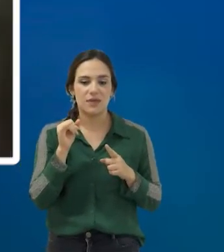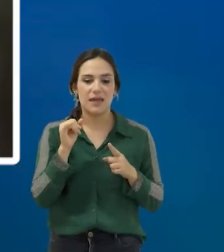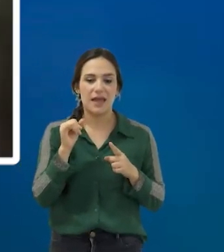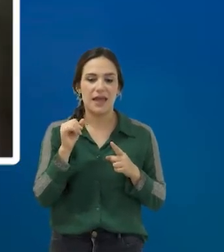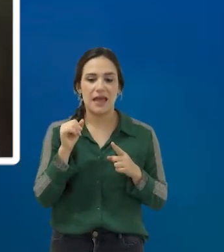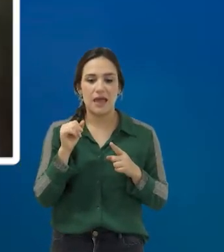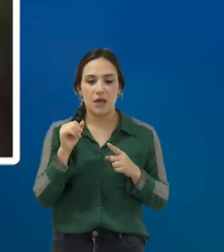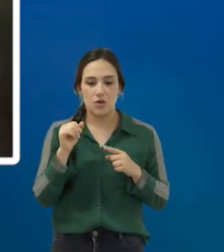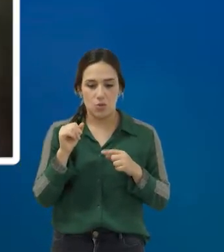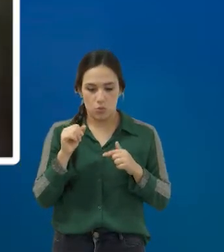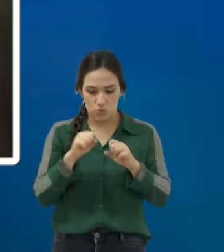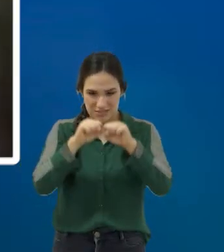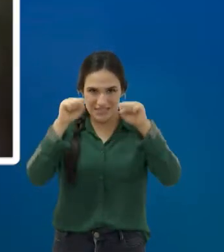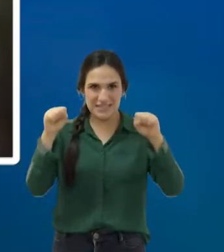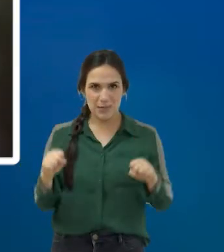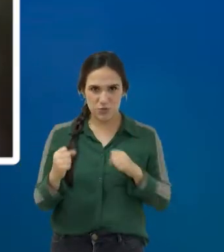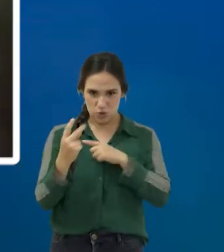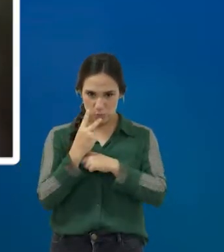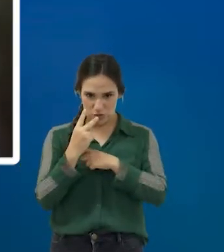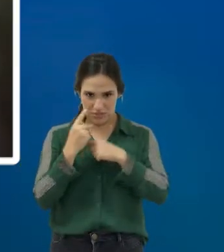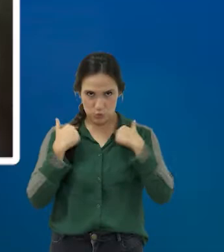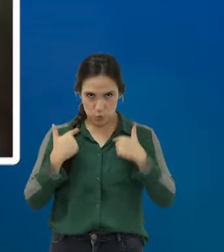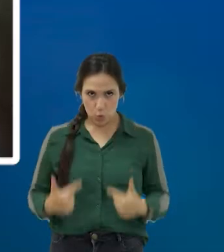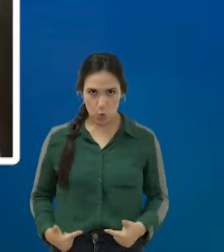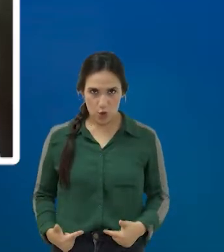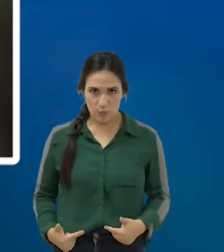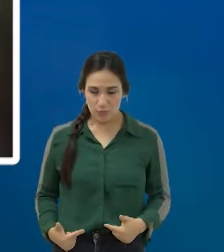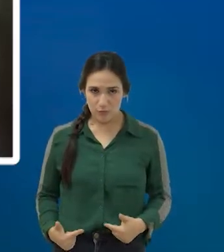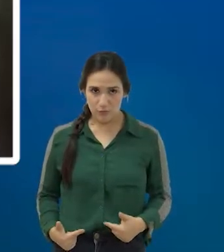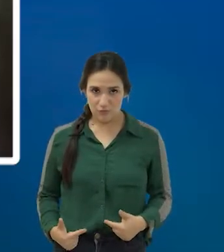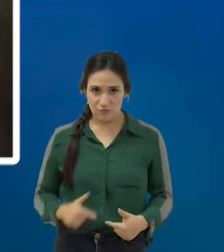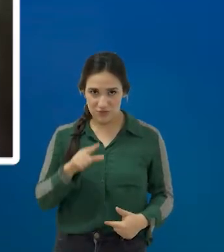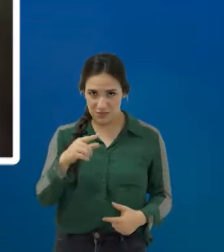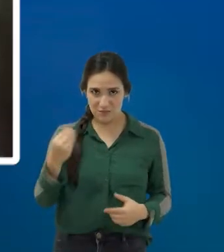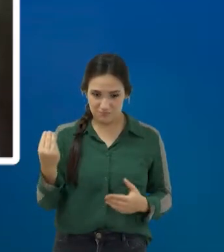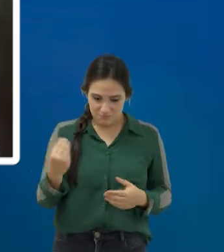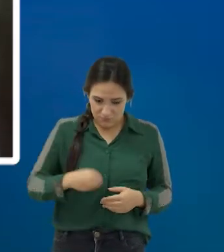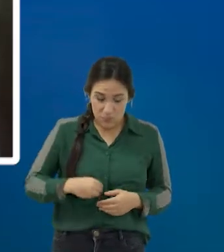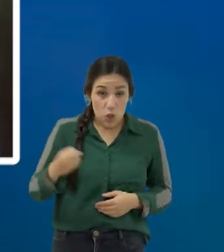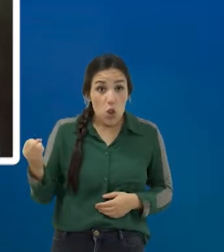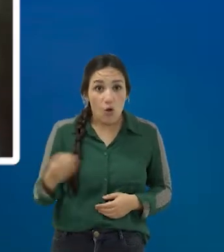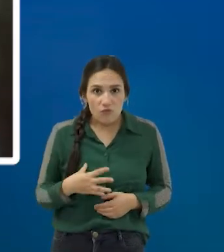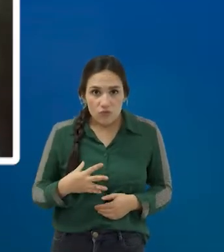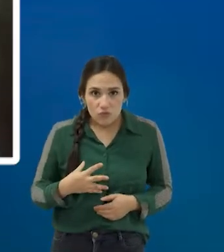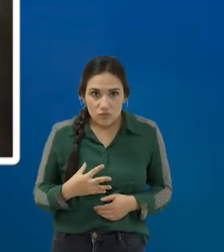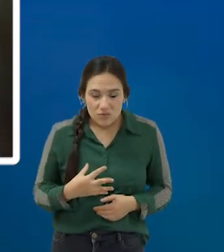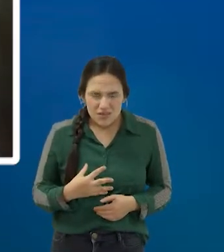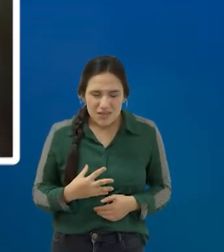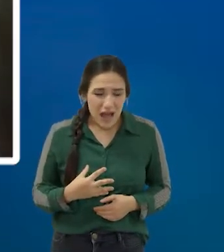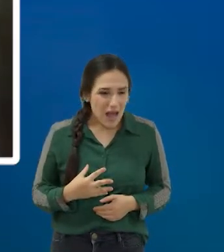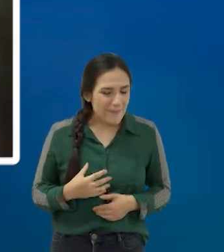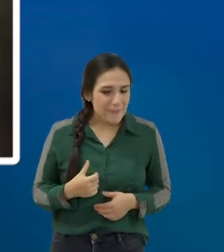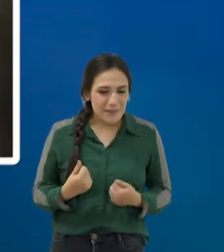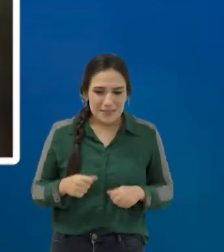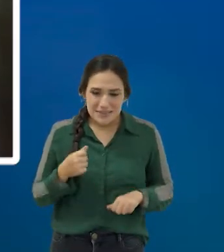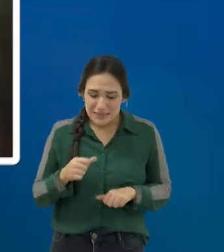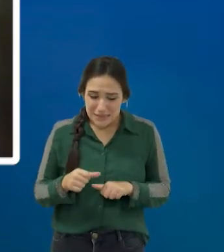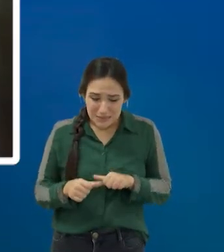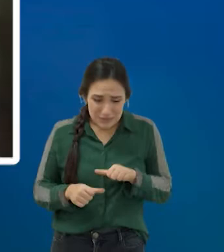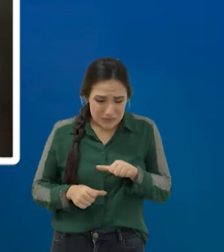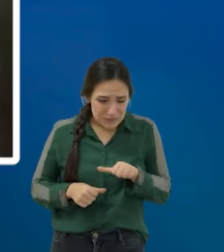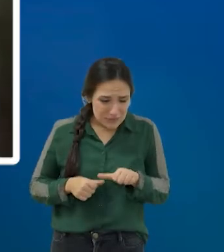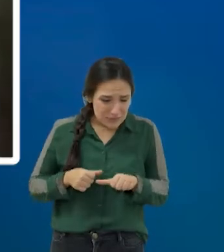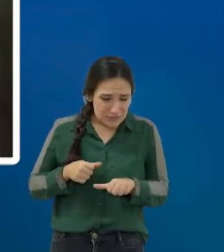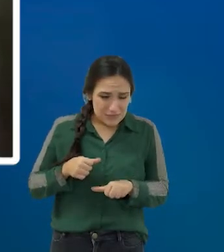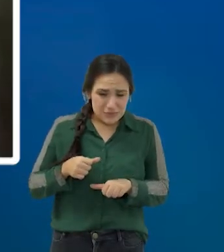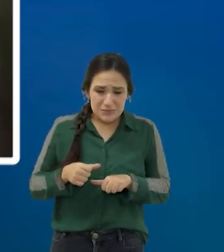sistema imunológico, ele é zerado, você zera os seus mecanismos de defesa do corpo, tanto que você precisa